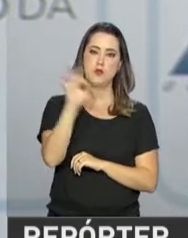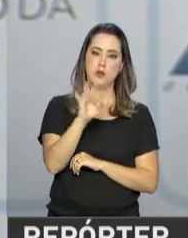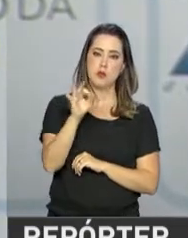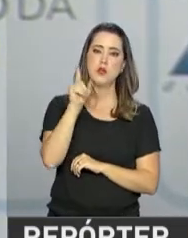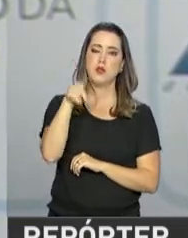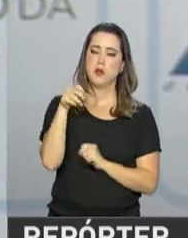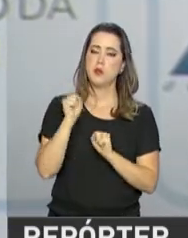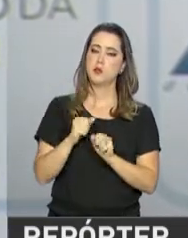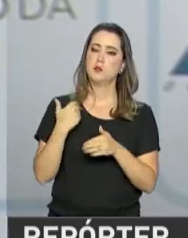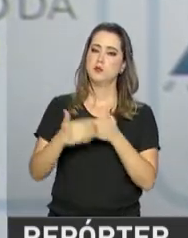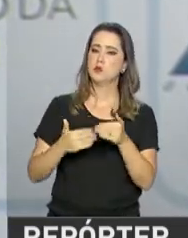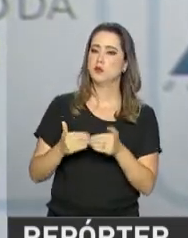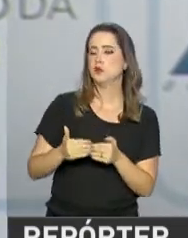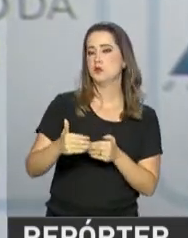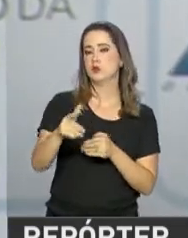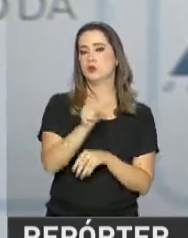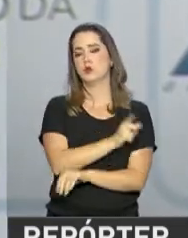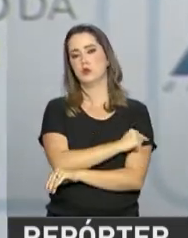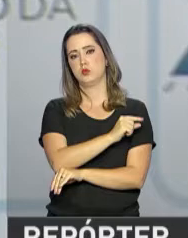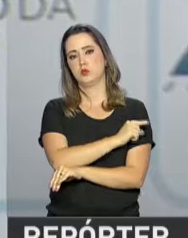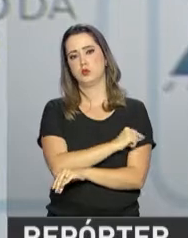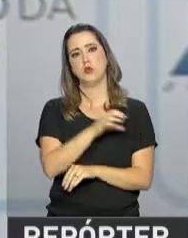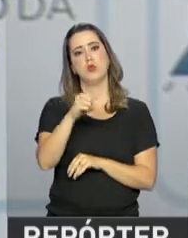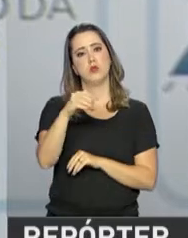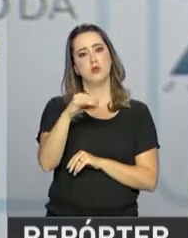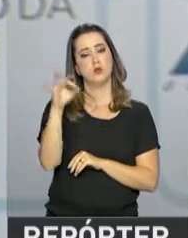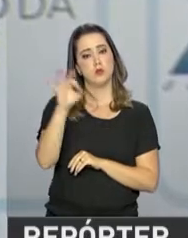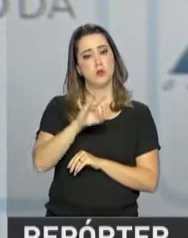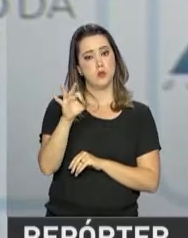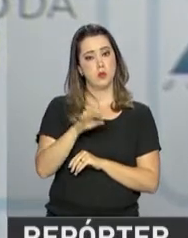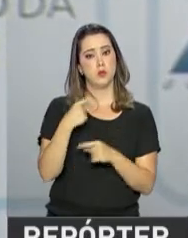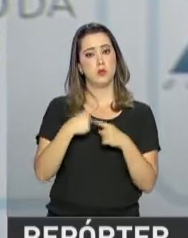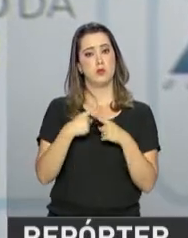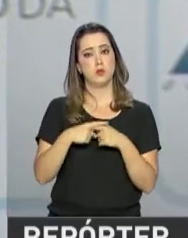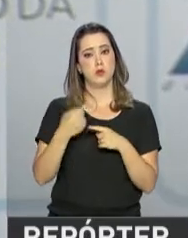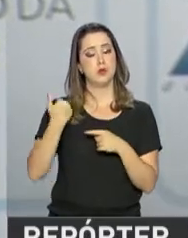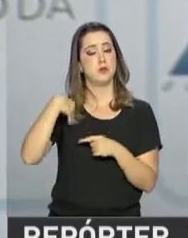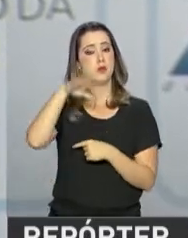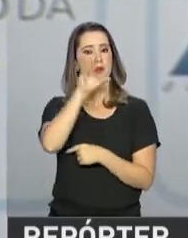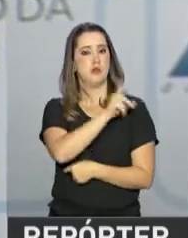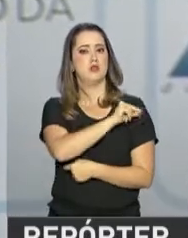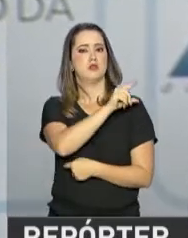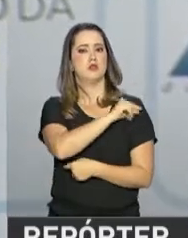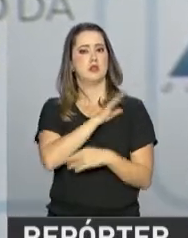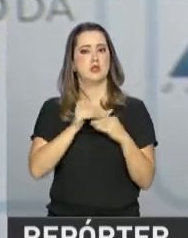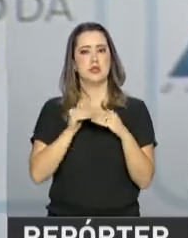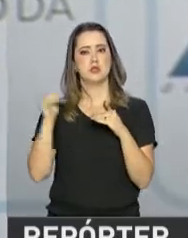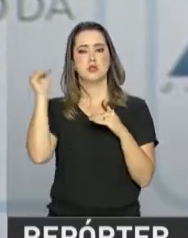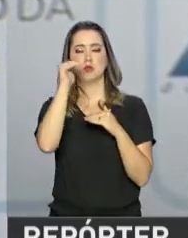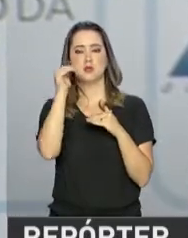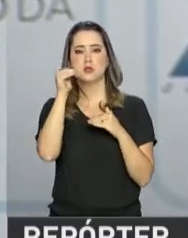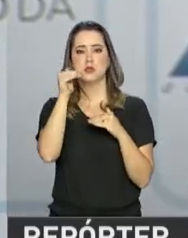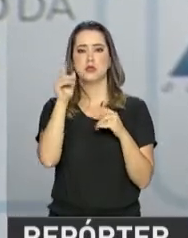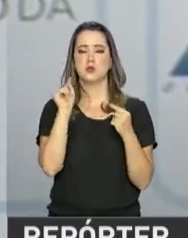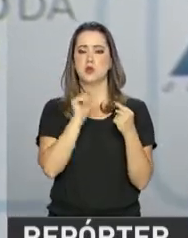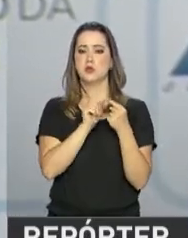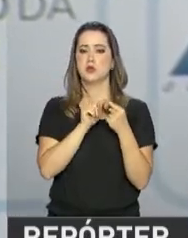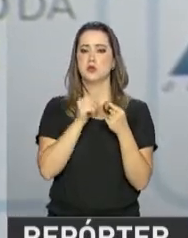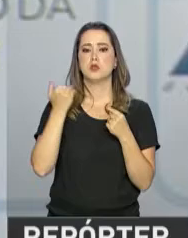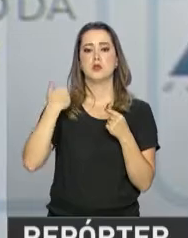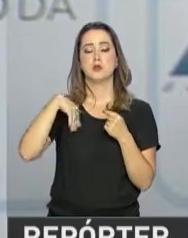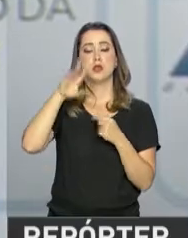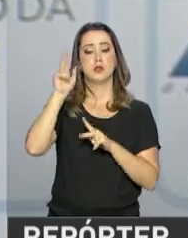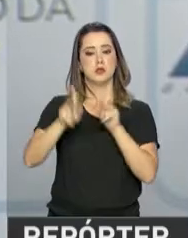continuar a atingir nossa meta porque quanto mais duas nos vacinarmos dentro da acima da meta mas nós vamos estar à